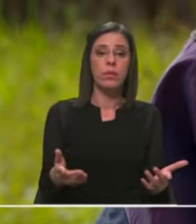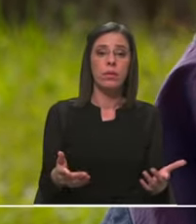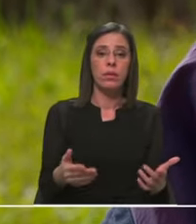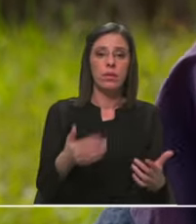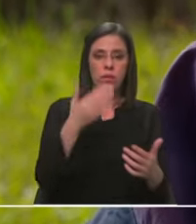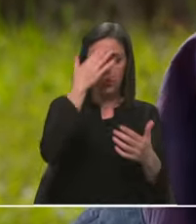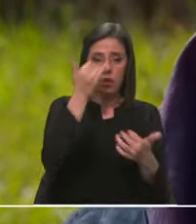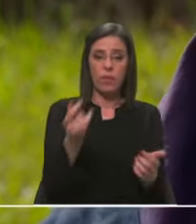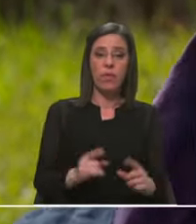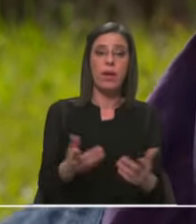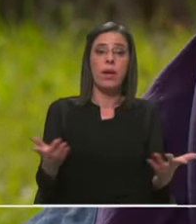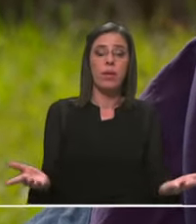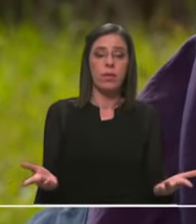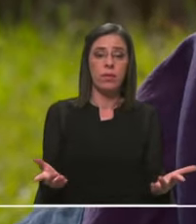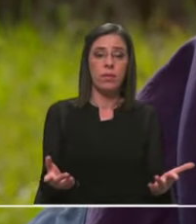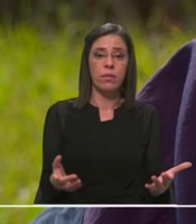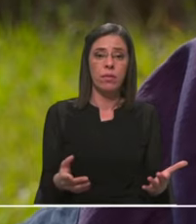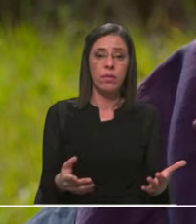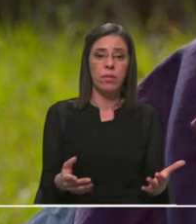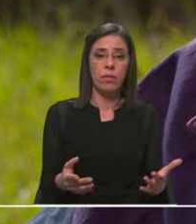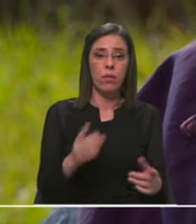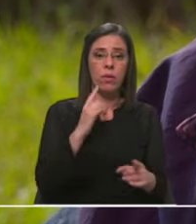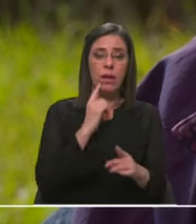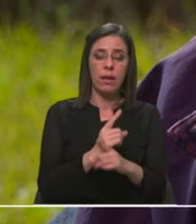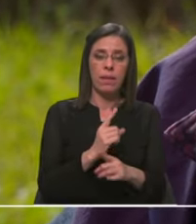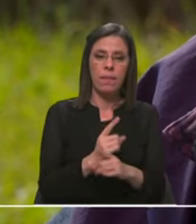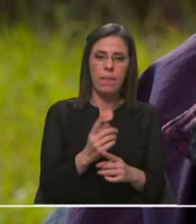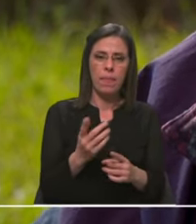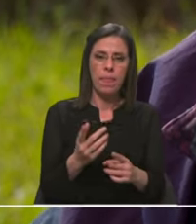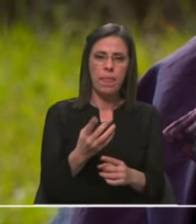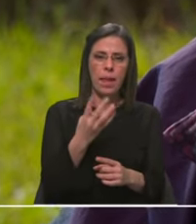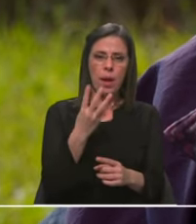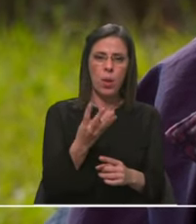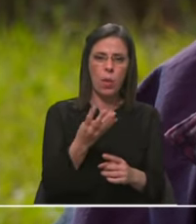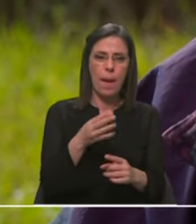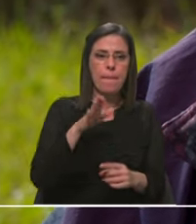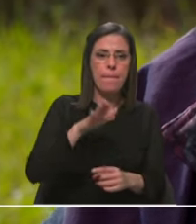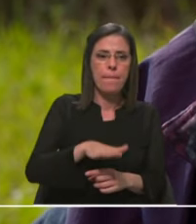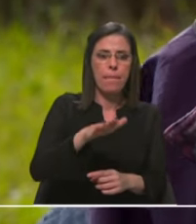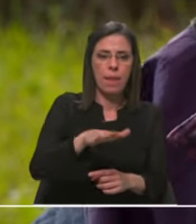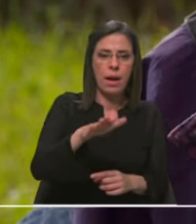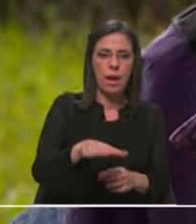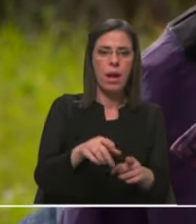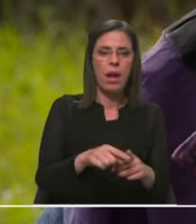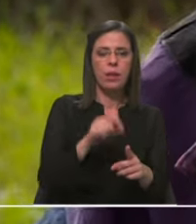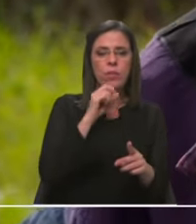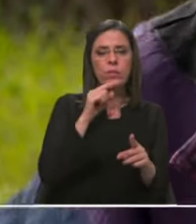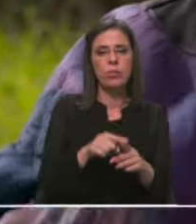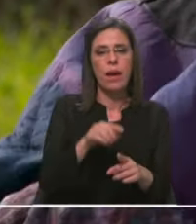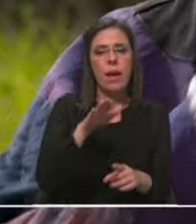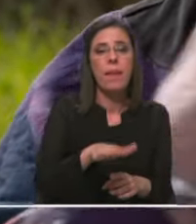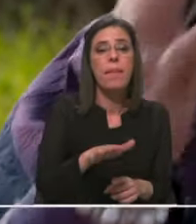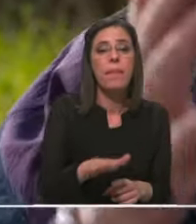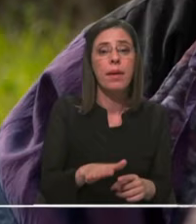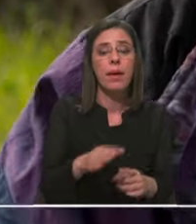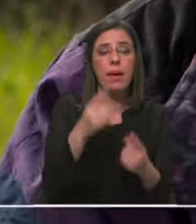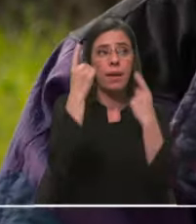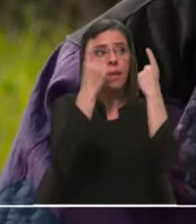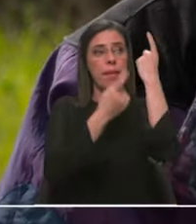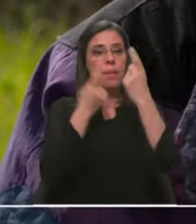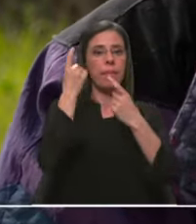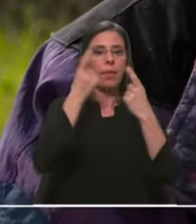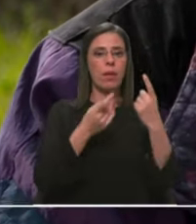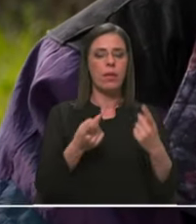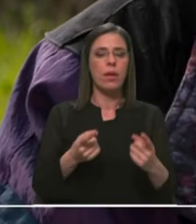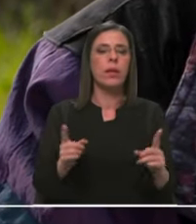se ficar bem as os os tais quatro paragens que ele fez havia de ser a parar a pensar para não